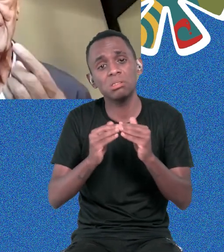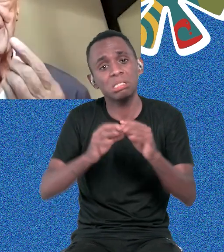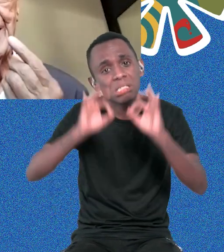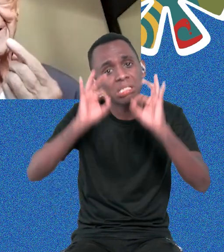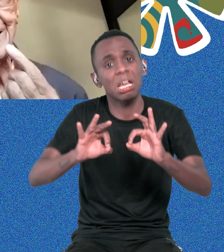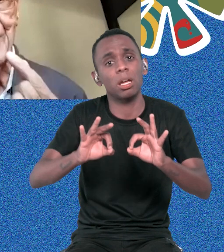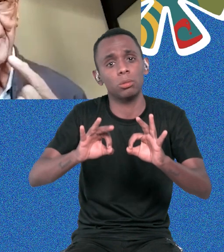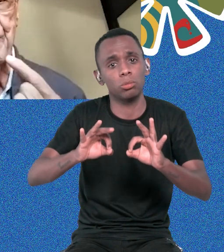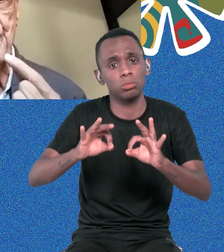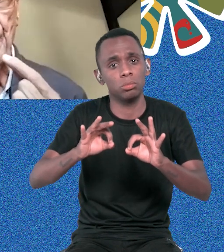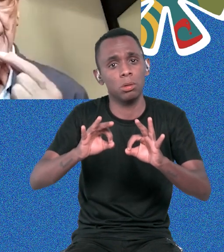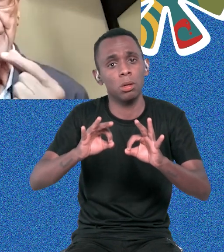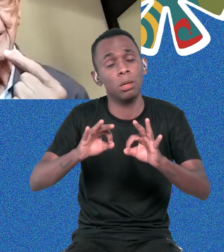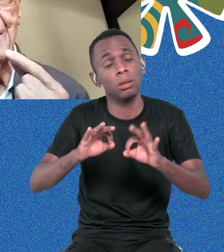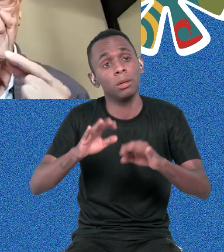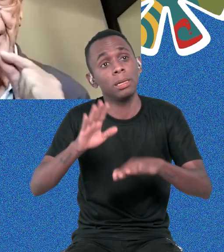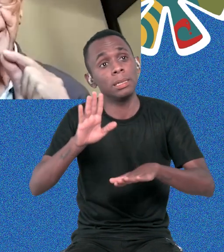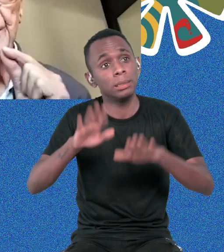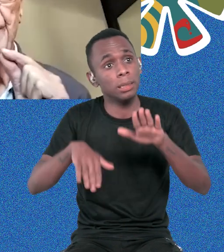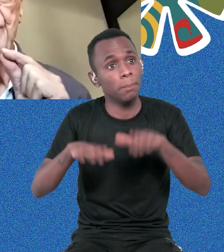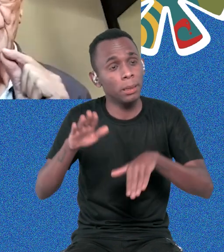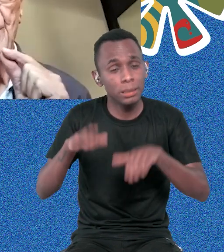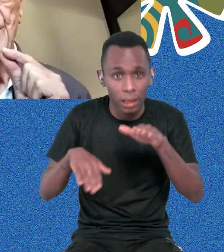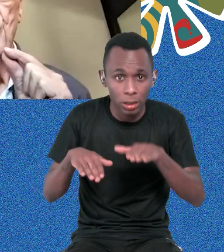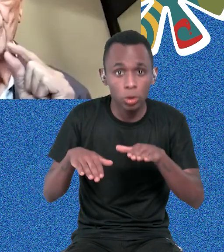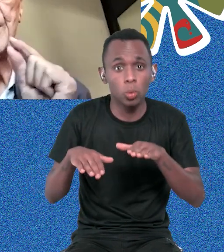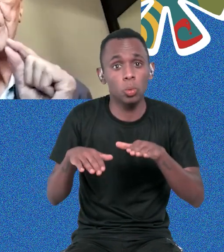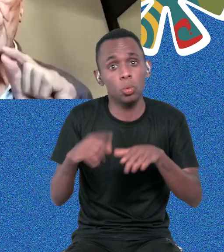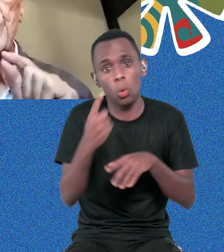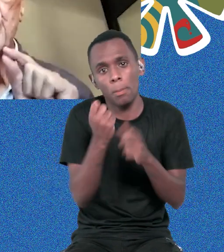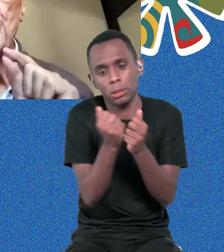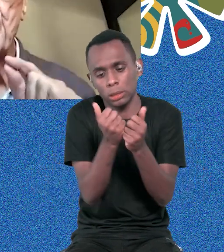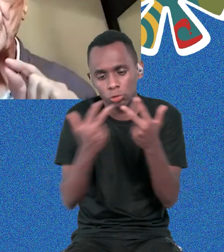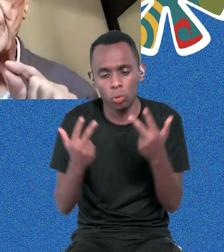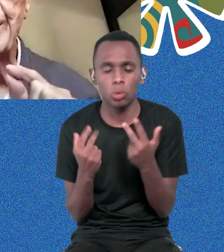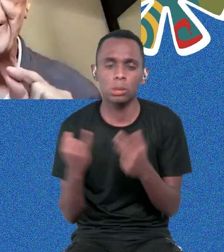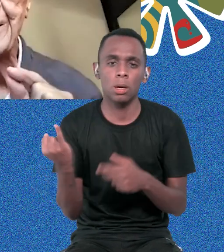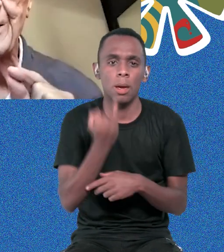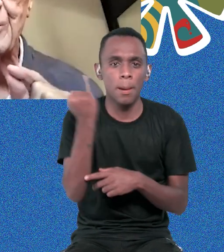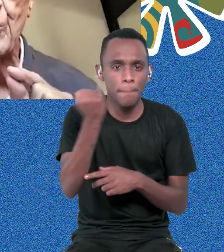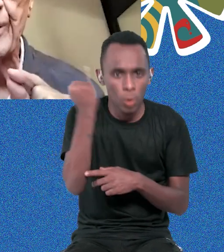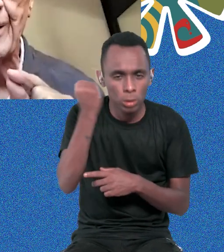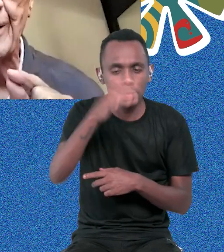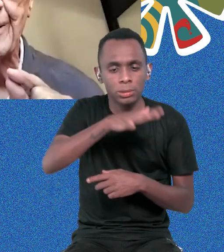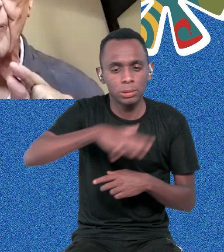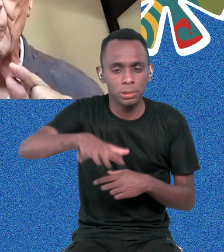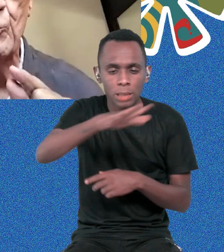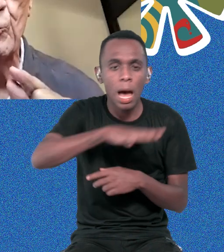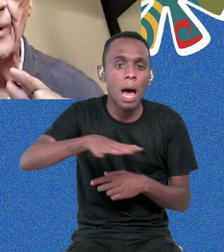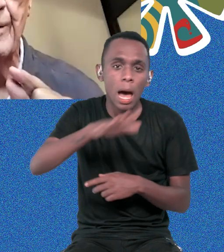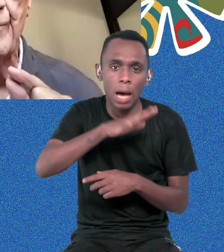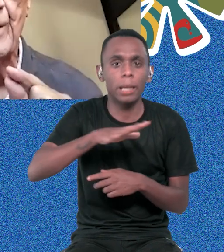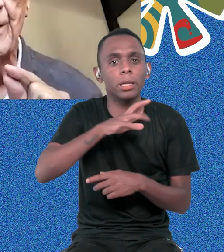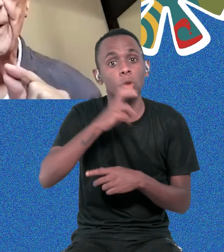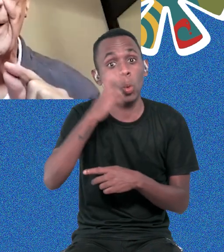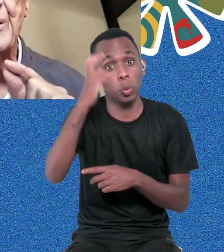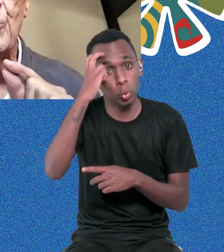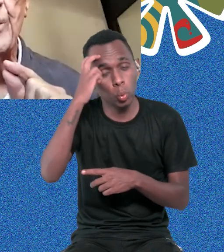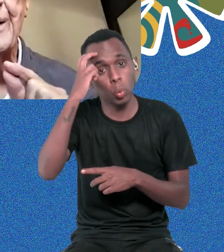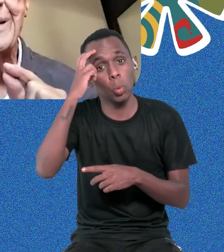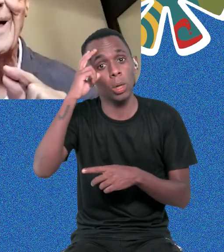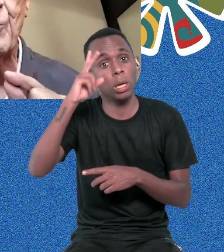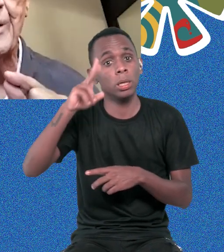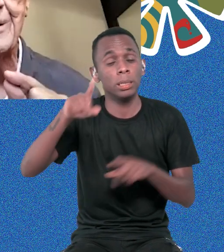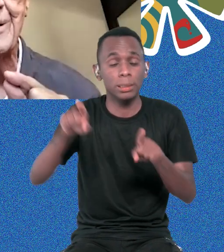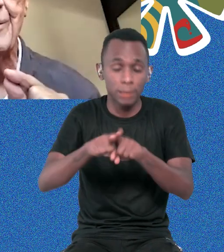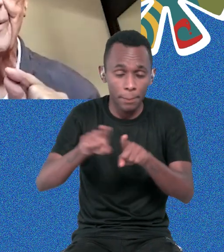Exatamente, exatamente, exatamente. Talvez uma das coisas muito importantes na história da cultura e na